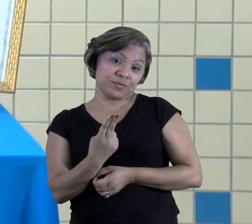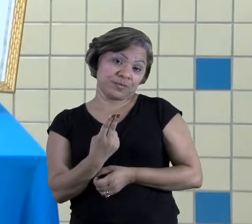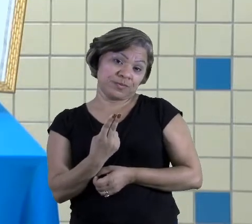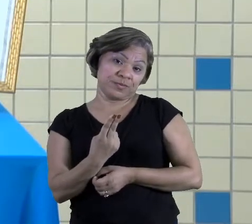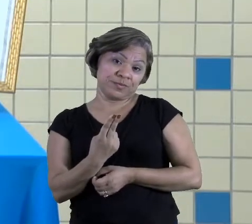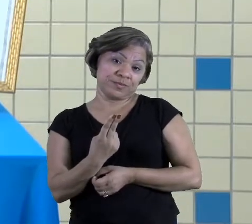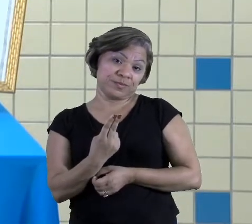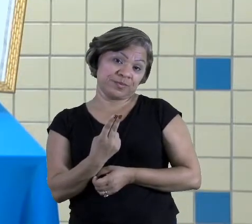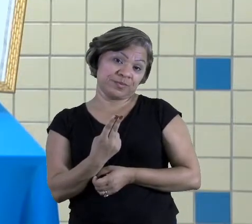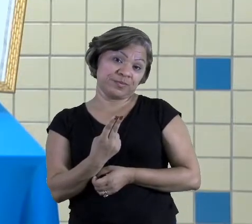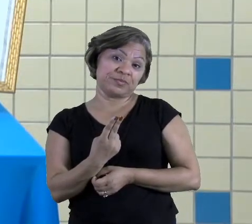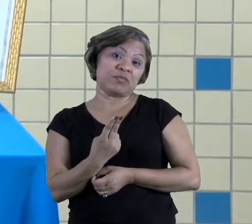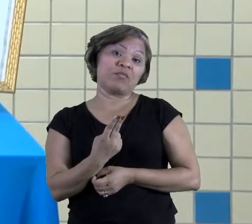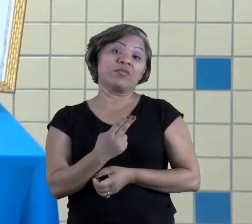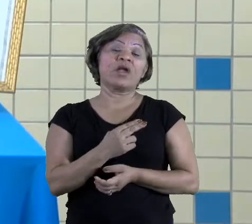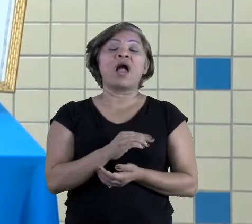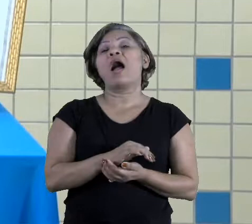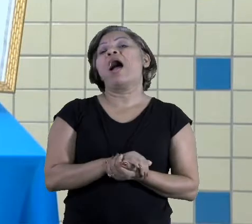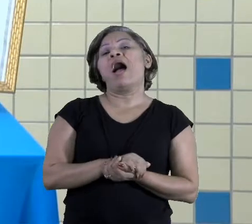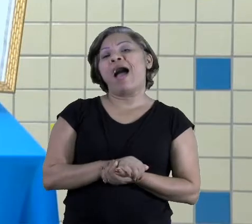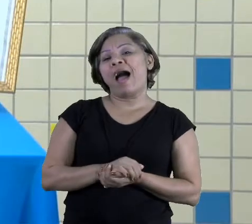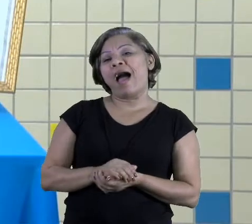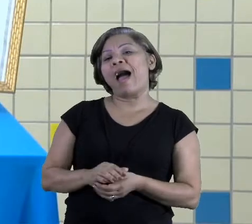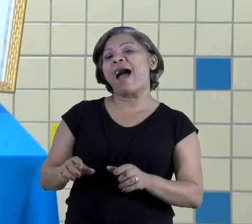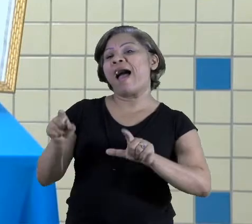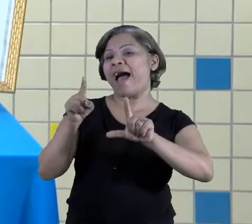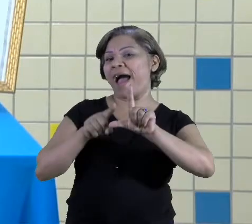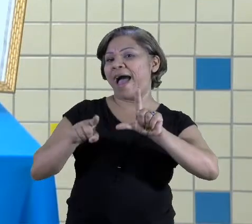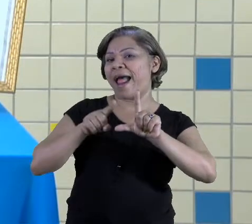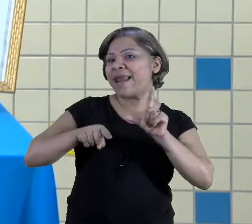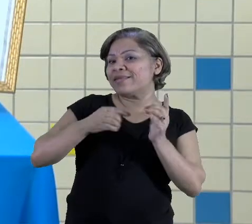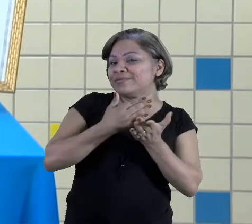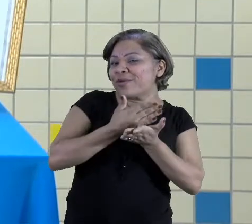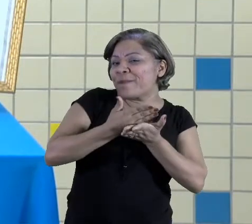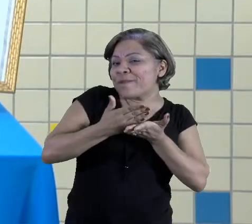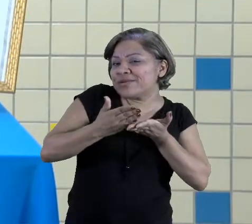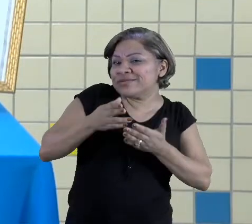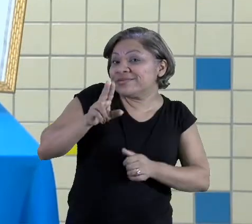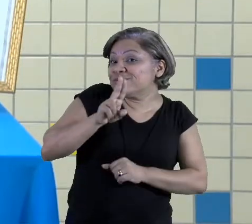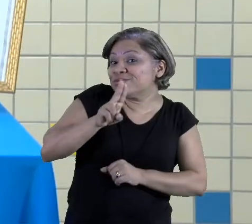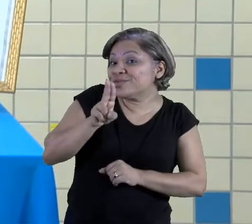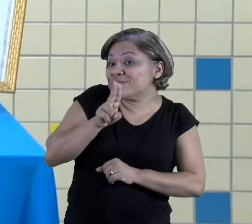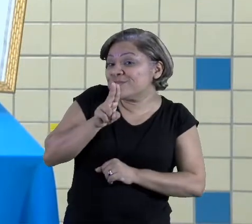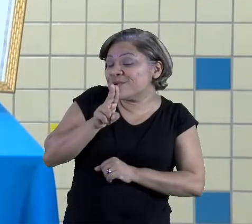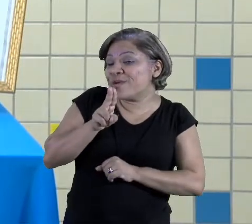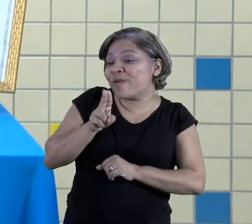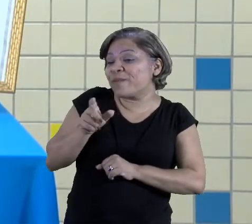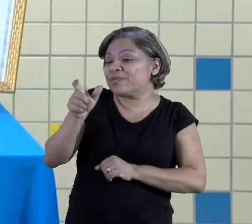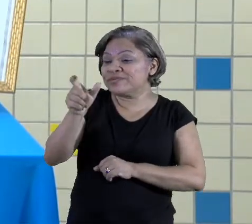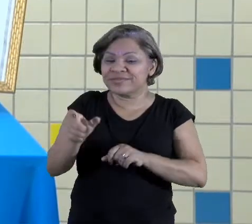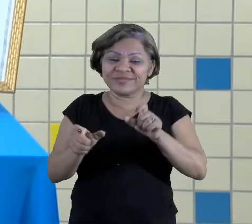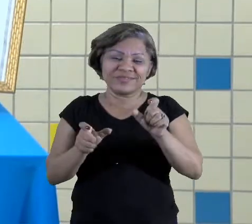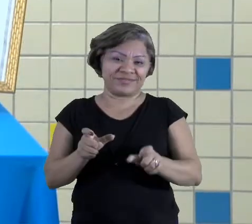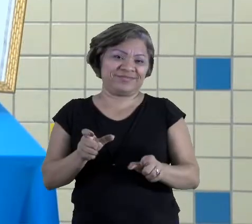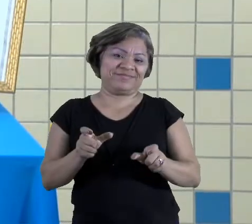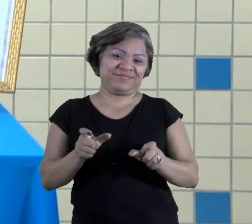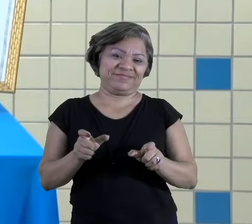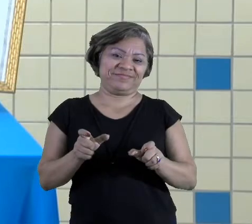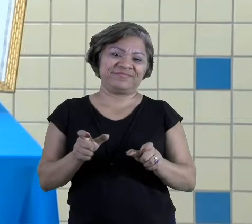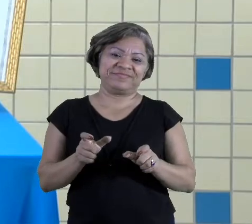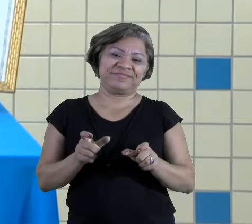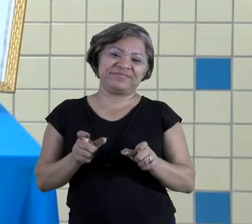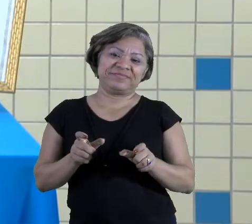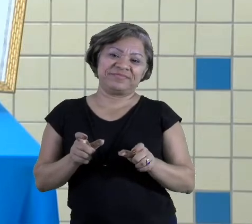das letras iniciais de cada jogador. Que tal? Olha que legal. Podemos usar, por exemplo, a letra inicial do